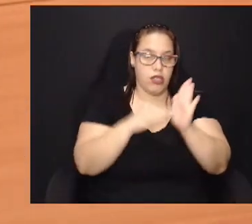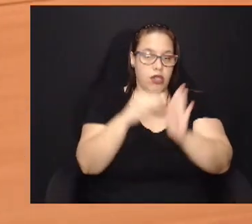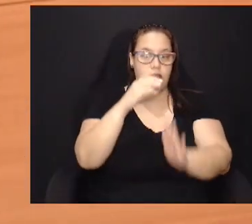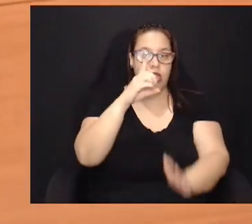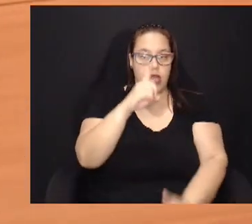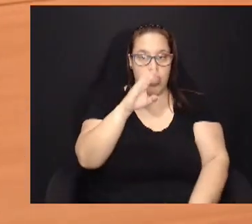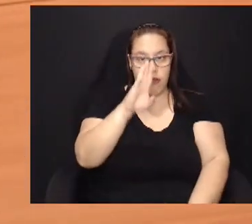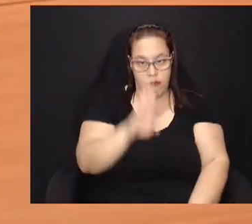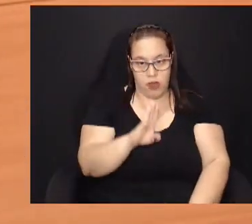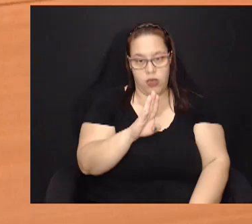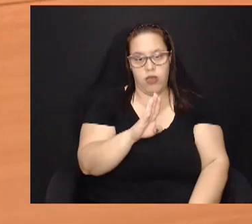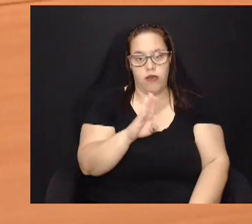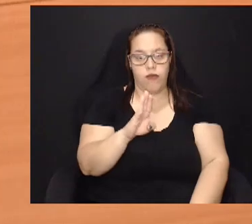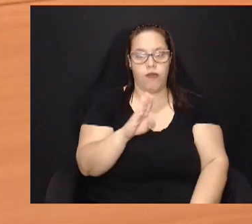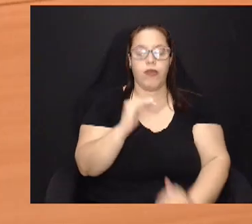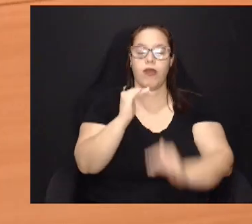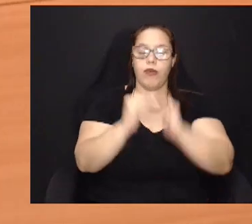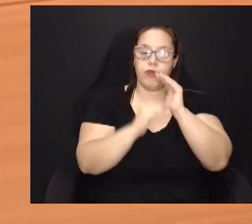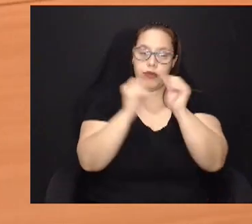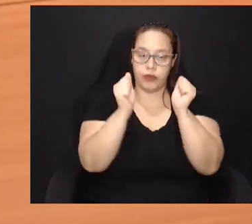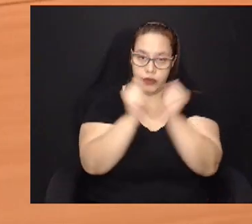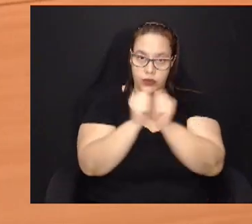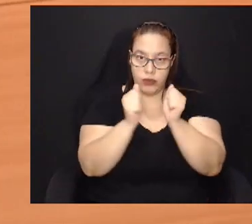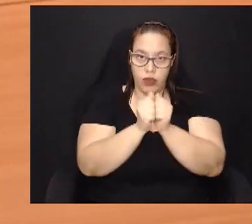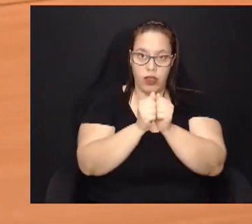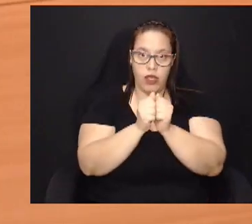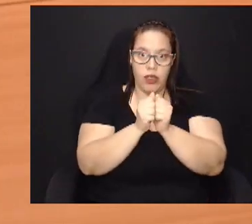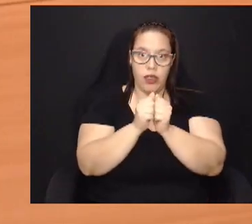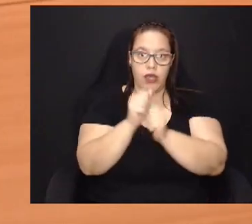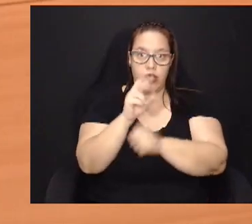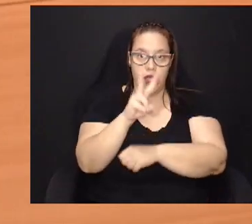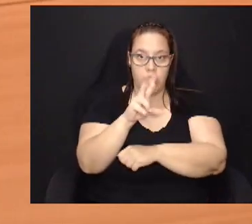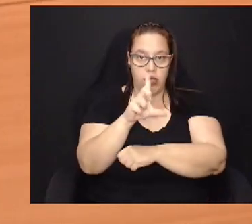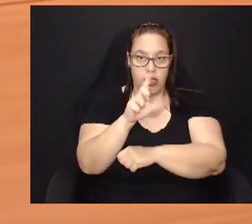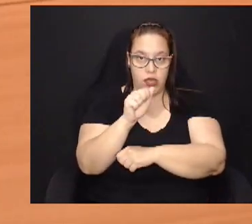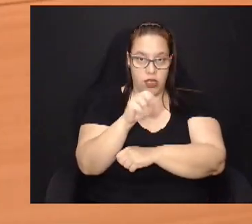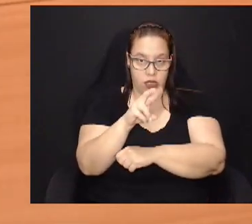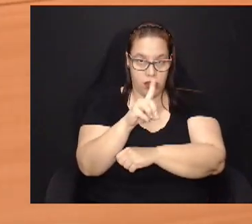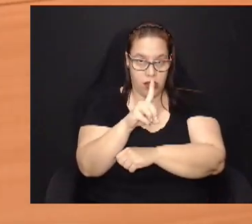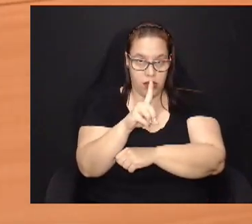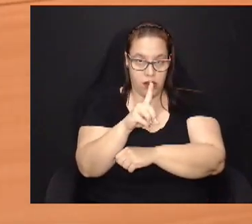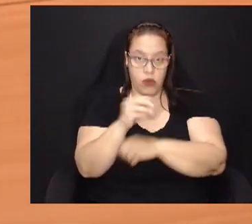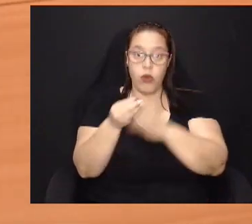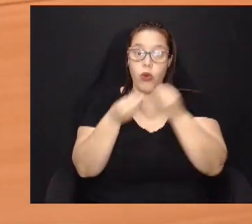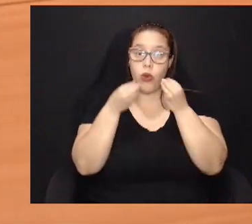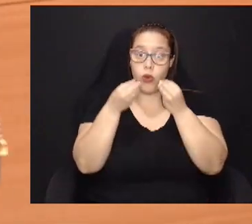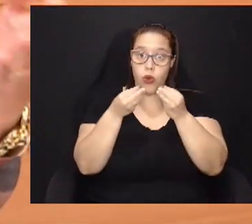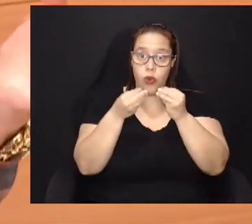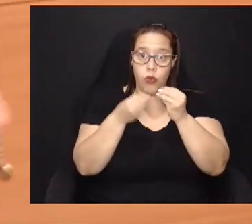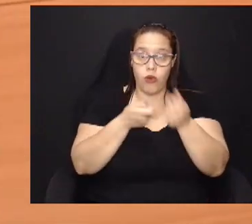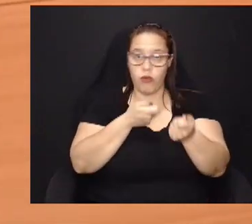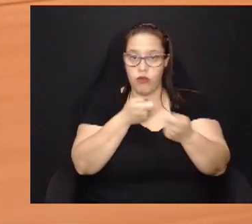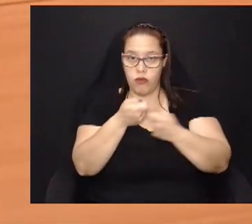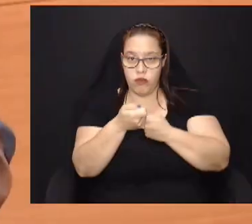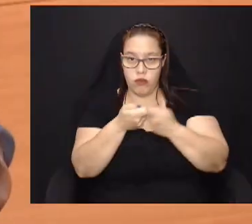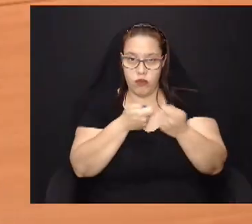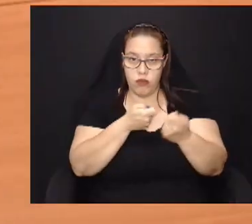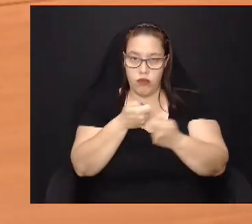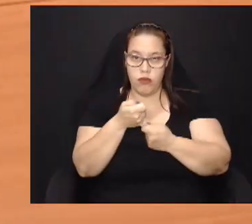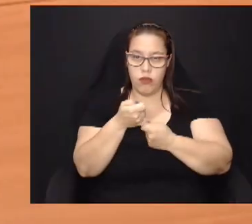A gente tem construído isso junto com o Vlad, na construção de como seria feito as medições, que eram grandes,